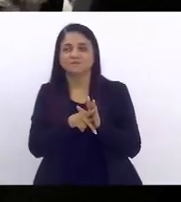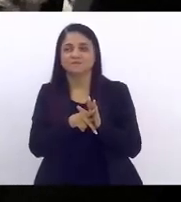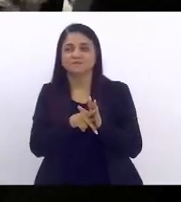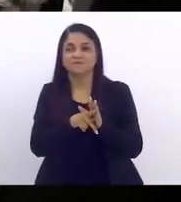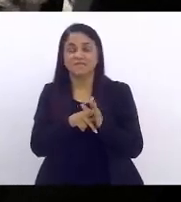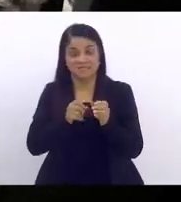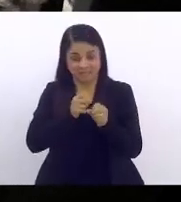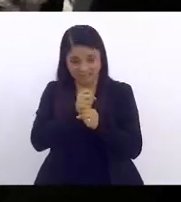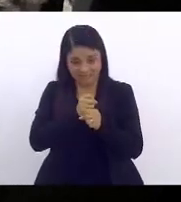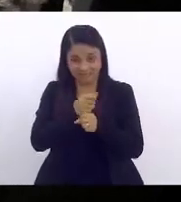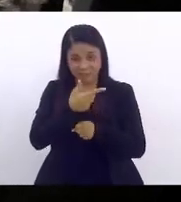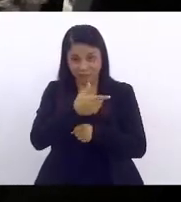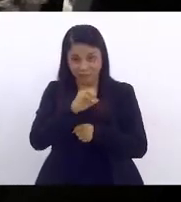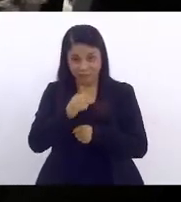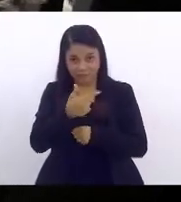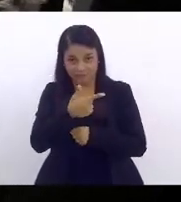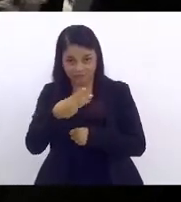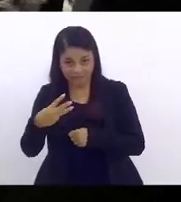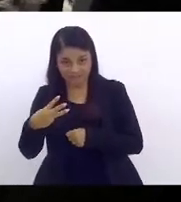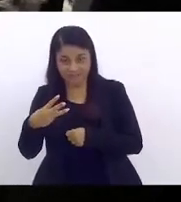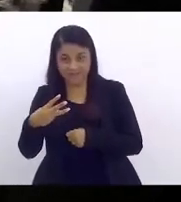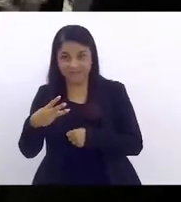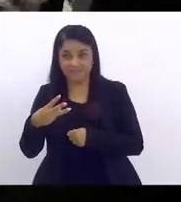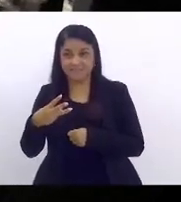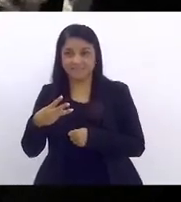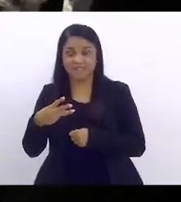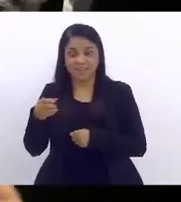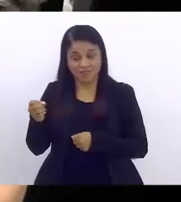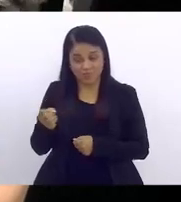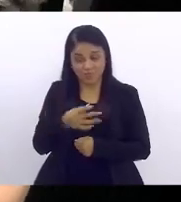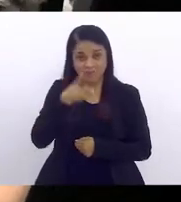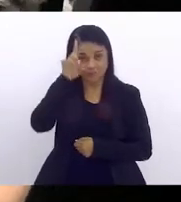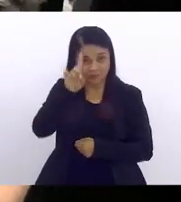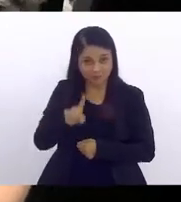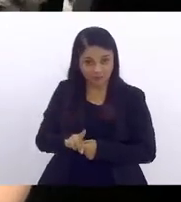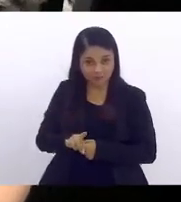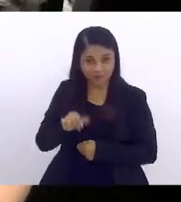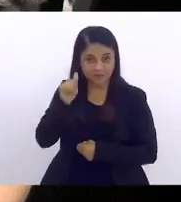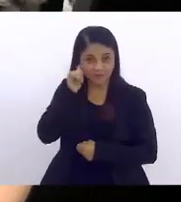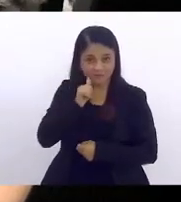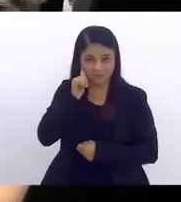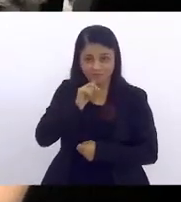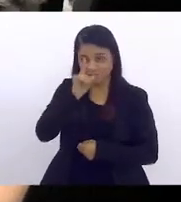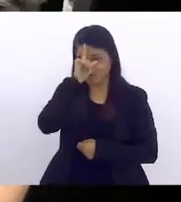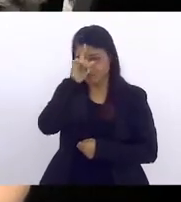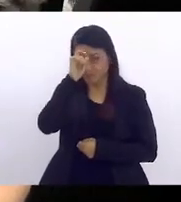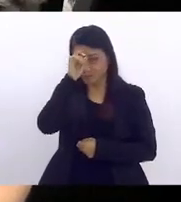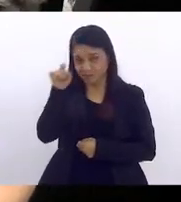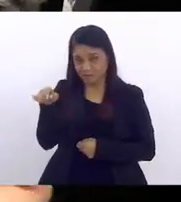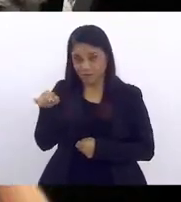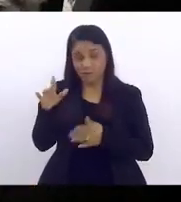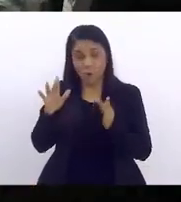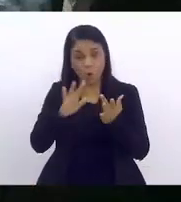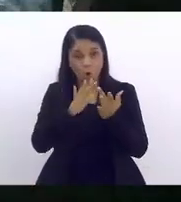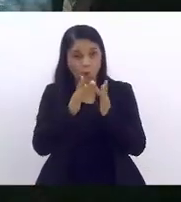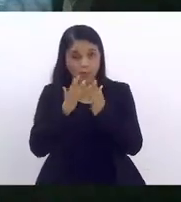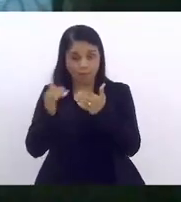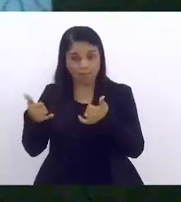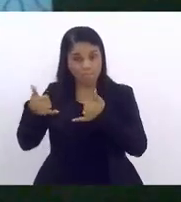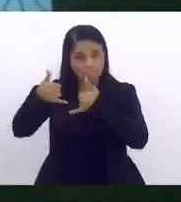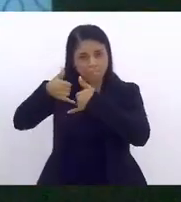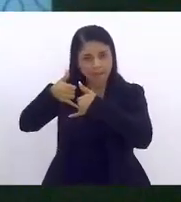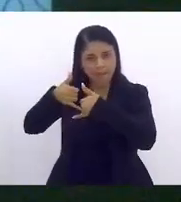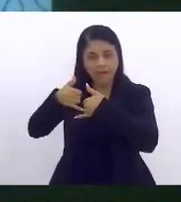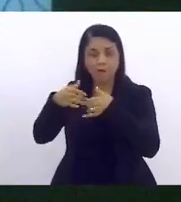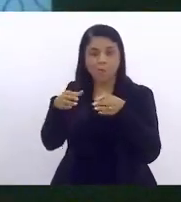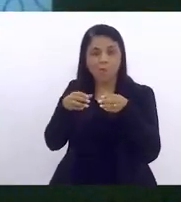esse ano de 2023, a nova diretora da maternidade, ela entra em contato conosco